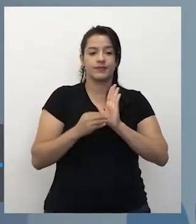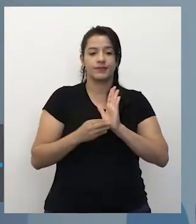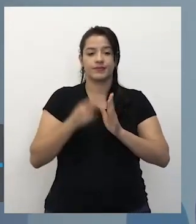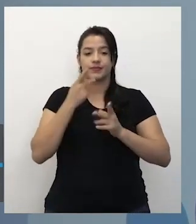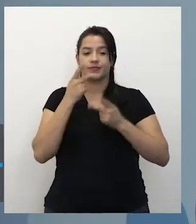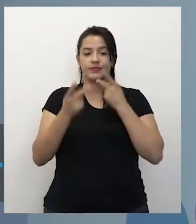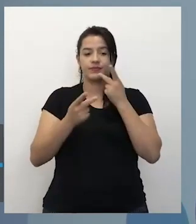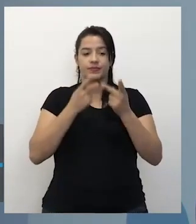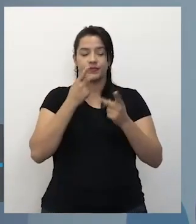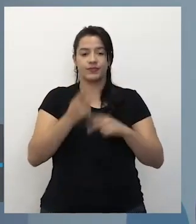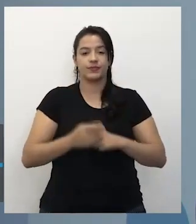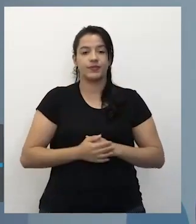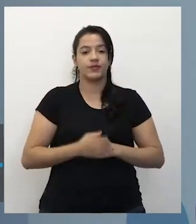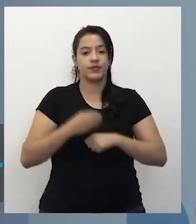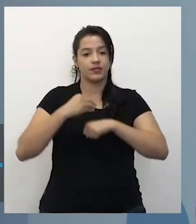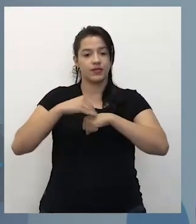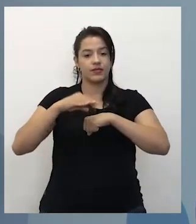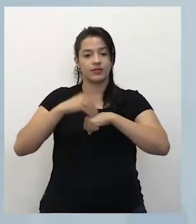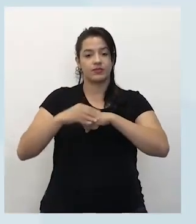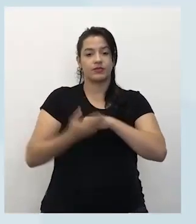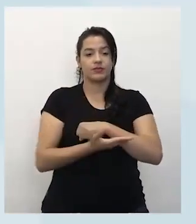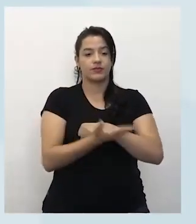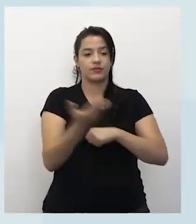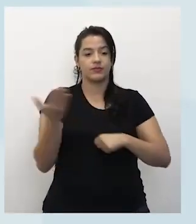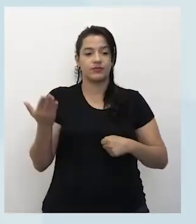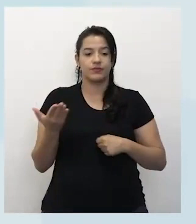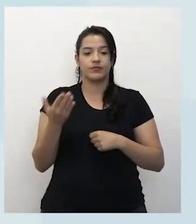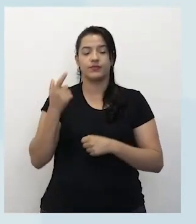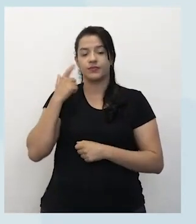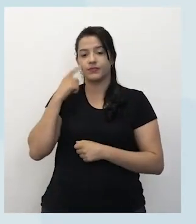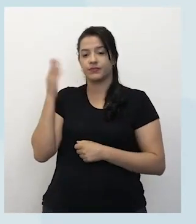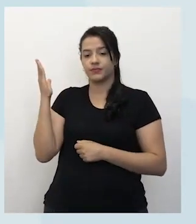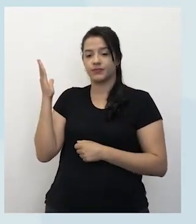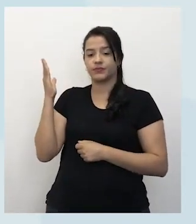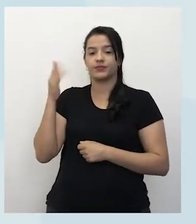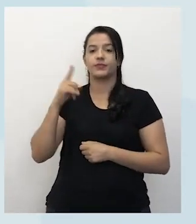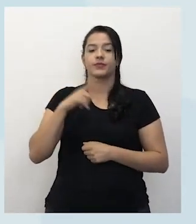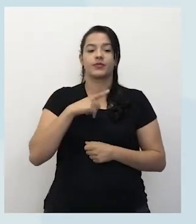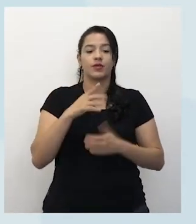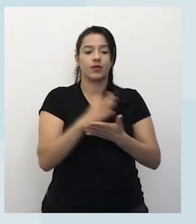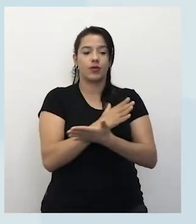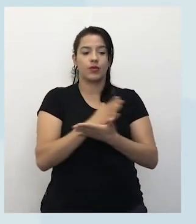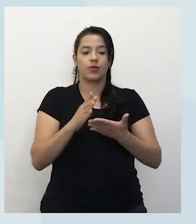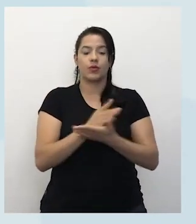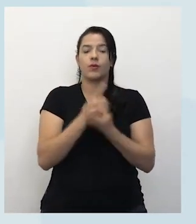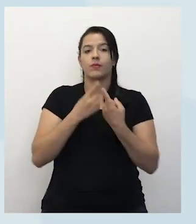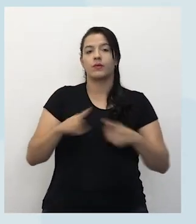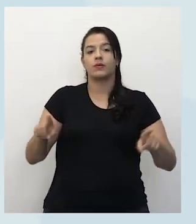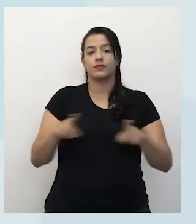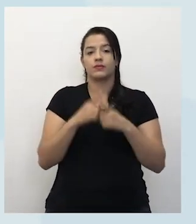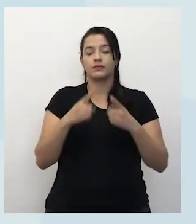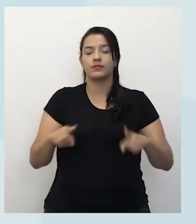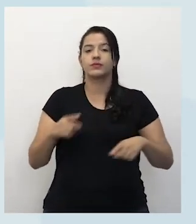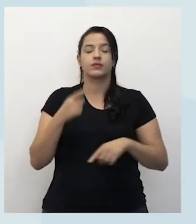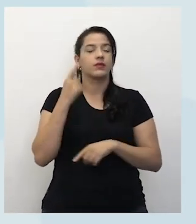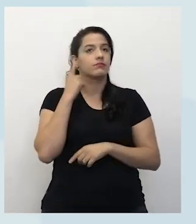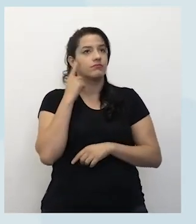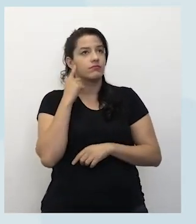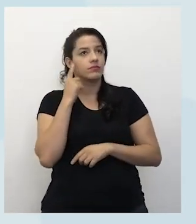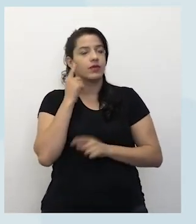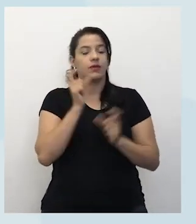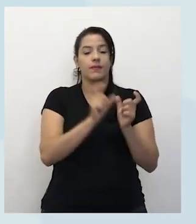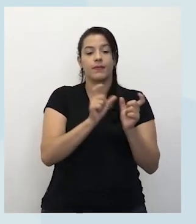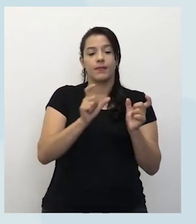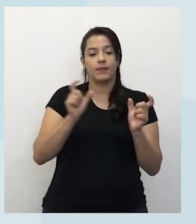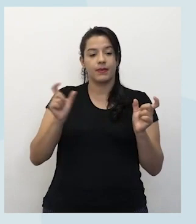aí do vou dar uma dica para vocês aí, vai aparecer na tela para vocês, de algumas músicas que vocês podem ver a pronúncia das